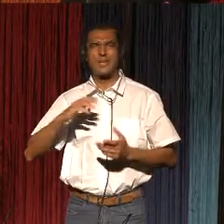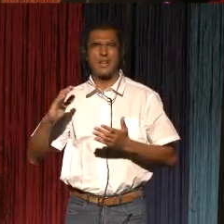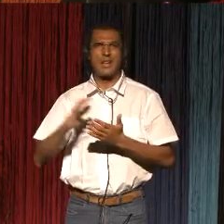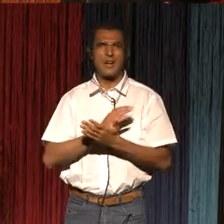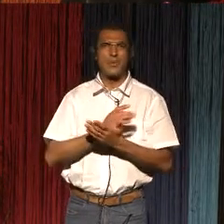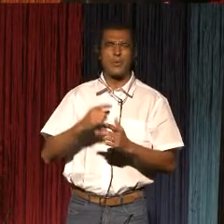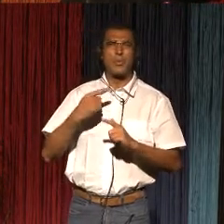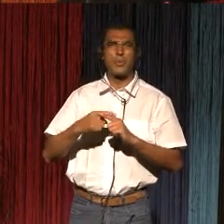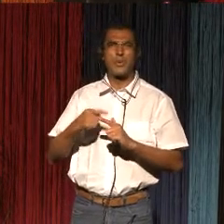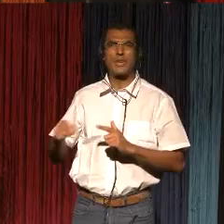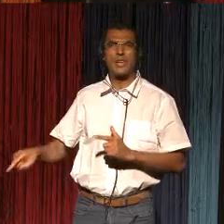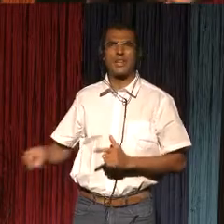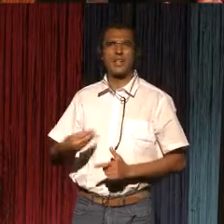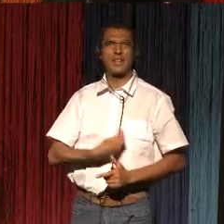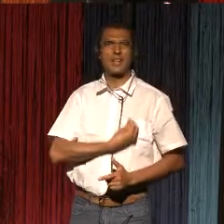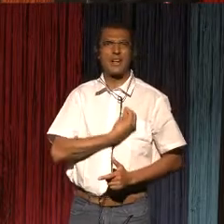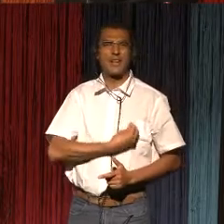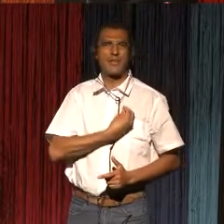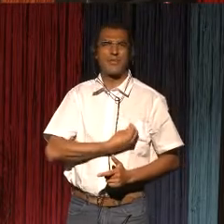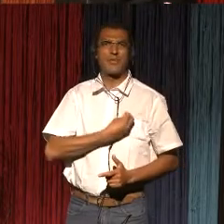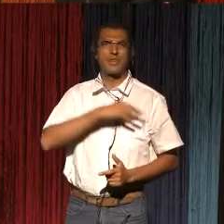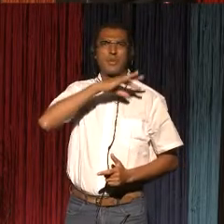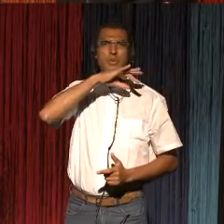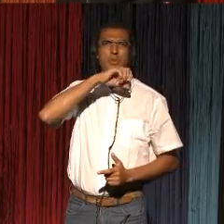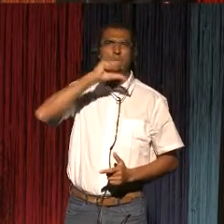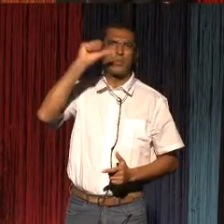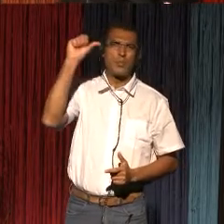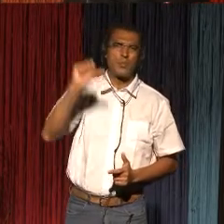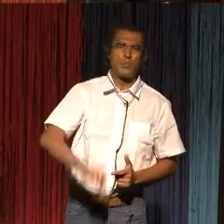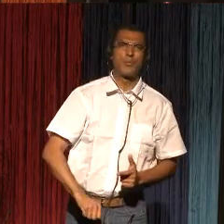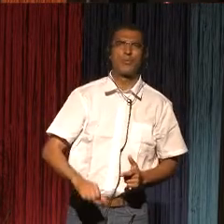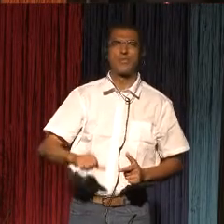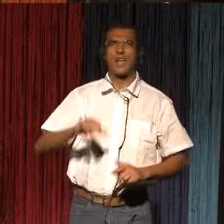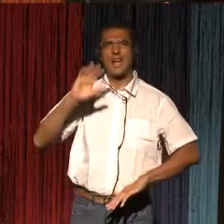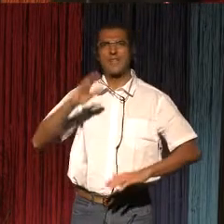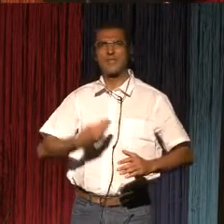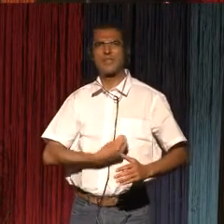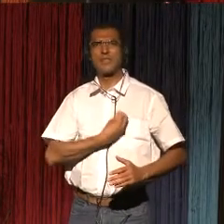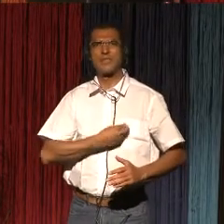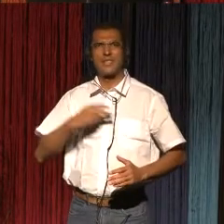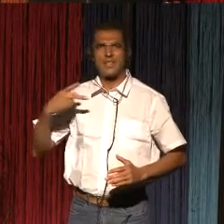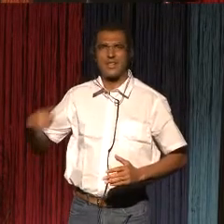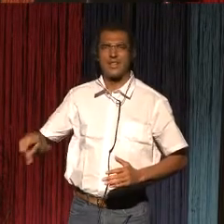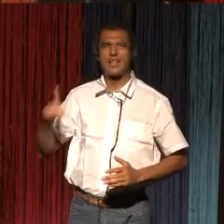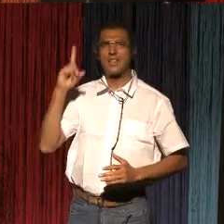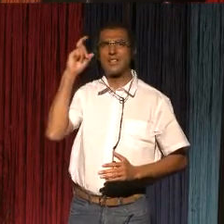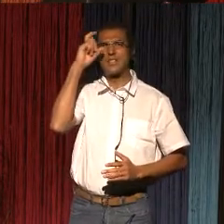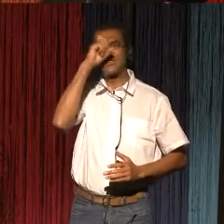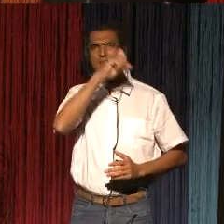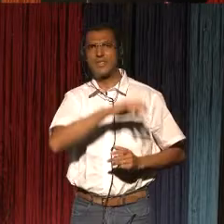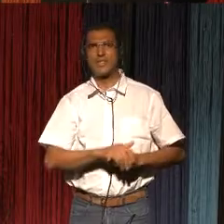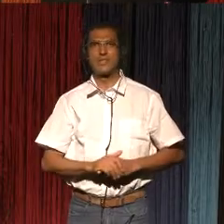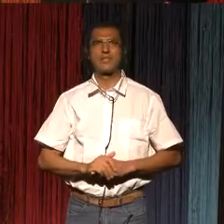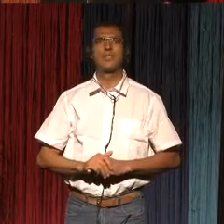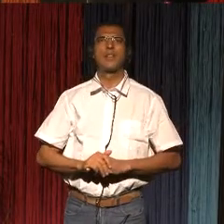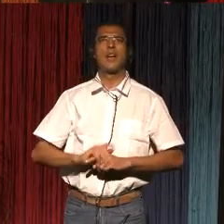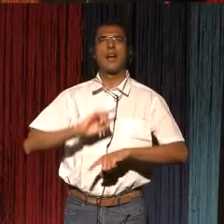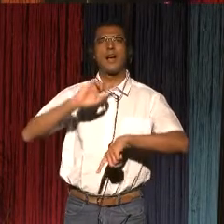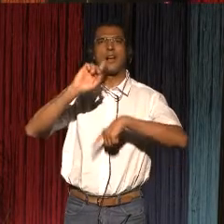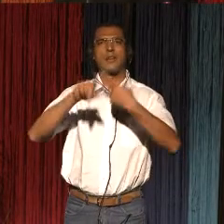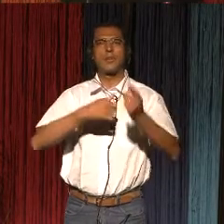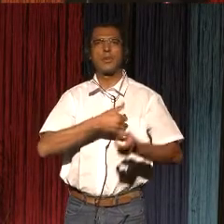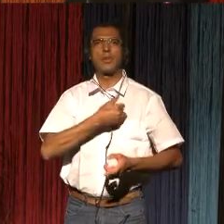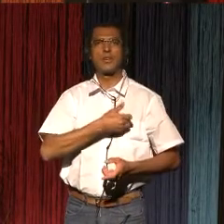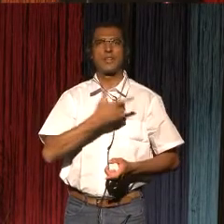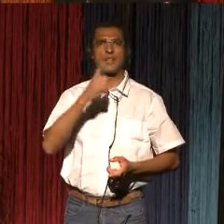mais curtos que as crianças que não foram expostas a eventos adversos. E aos 10 anos, vejam que a diferença no comprimento do